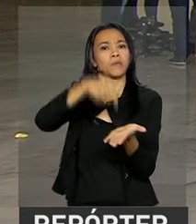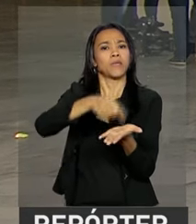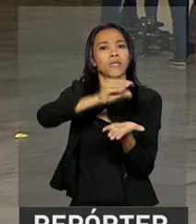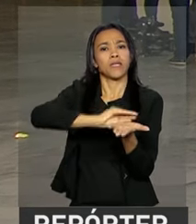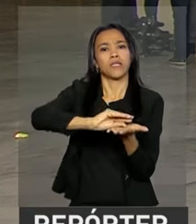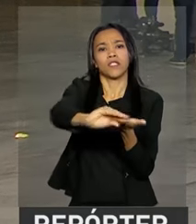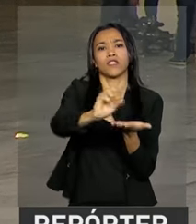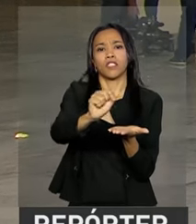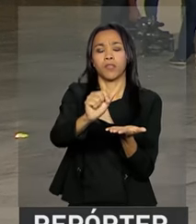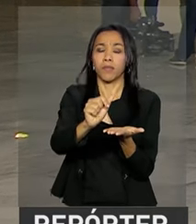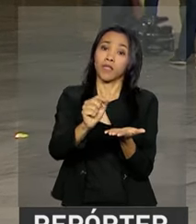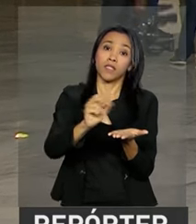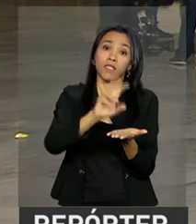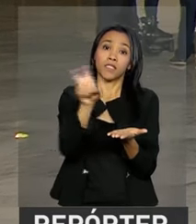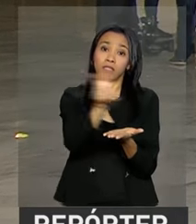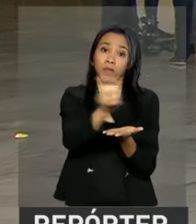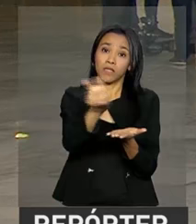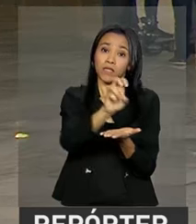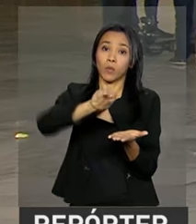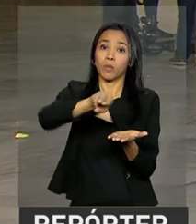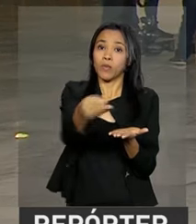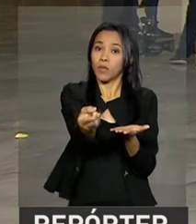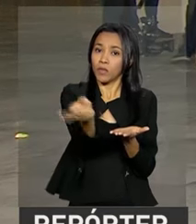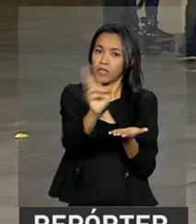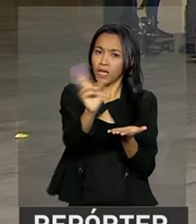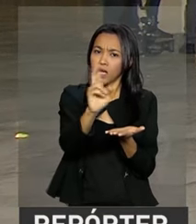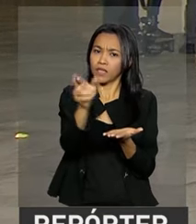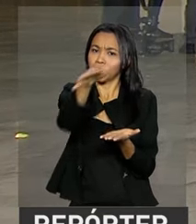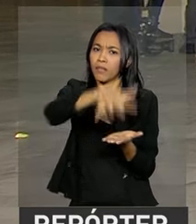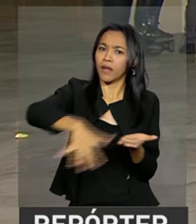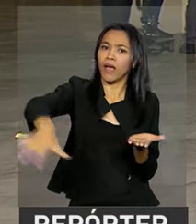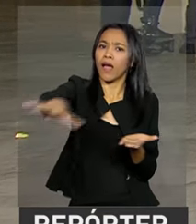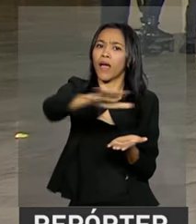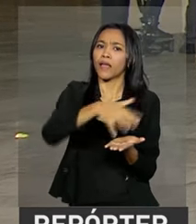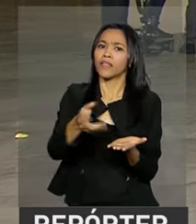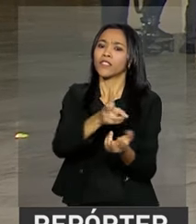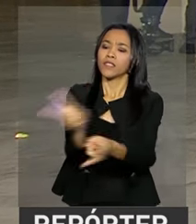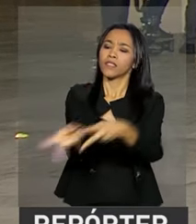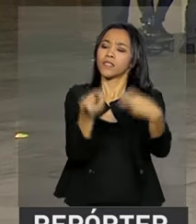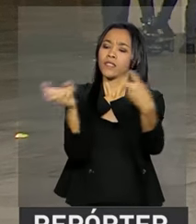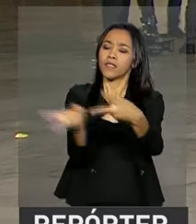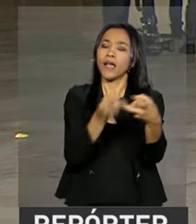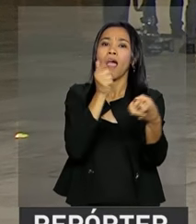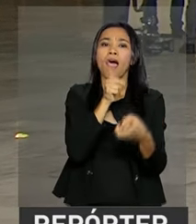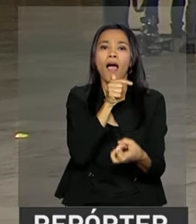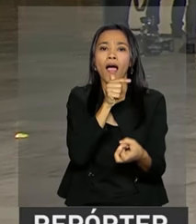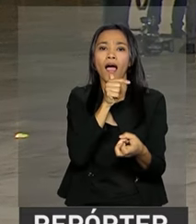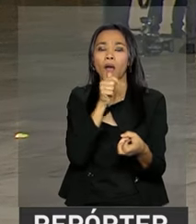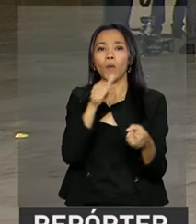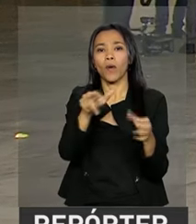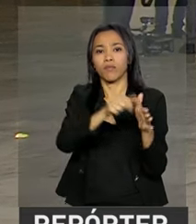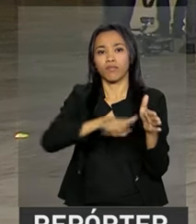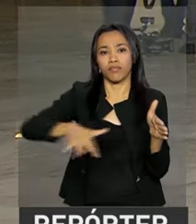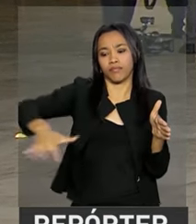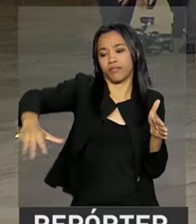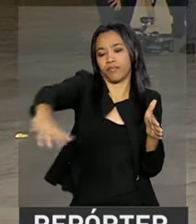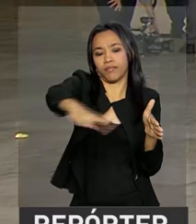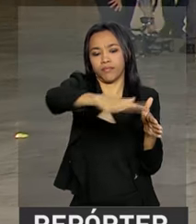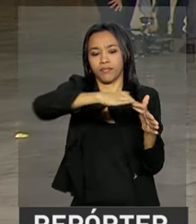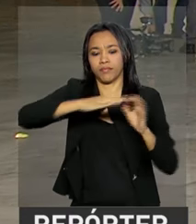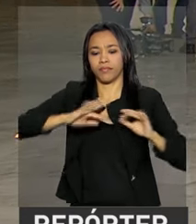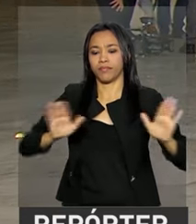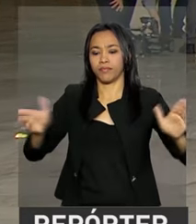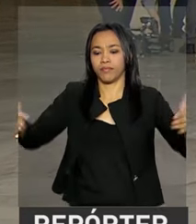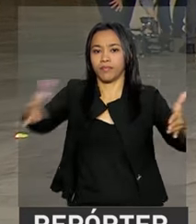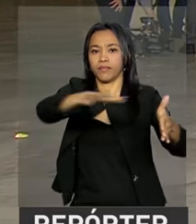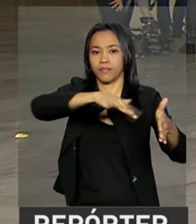55 milhões de reais para obras de captação de água do Lago Paranoá, no Distrito Federal. E depois disso,